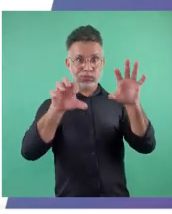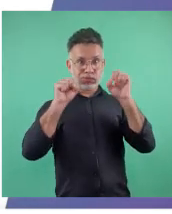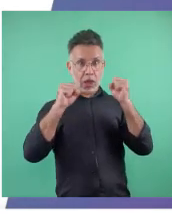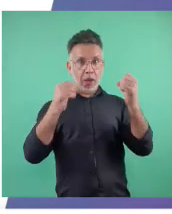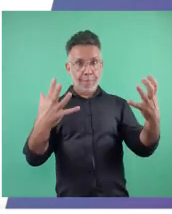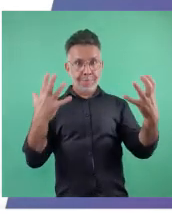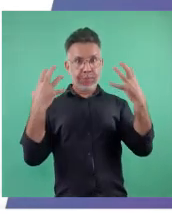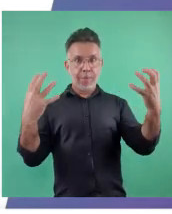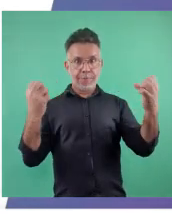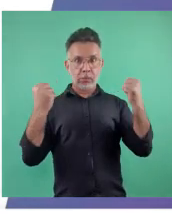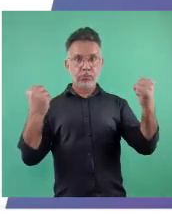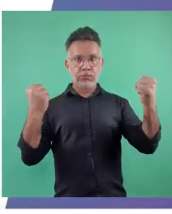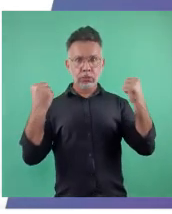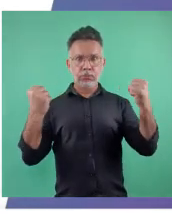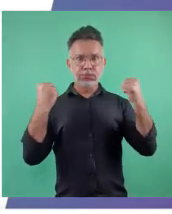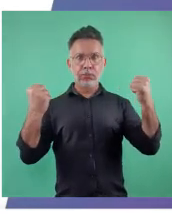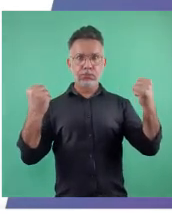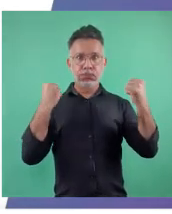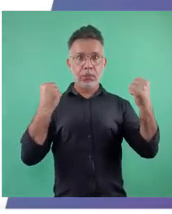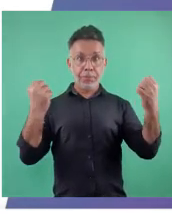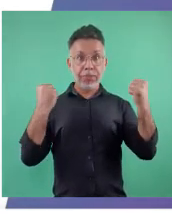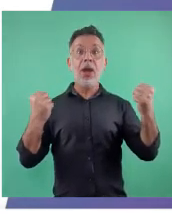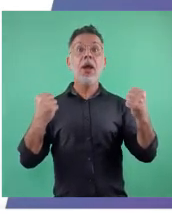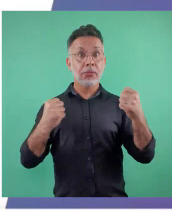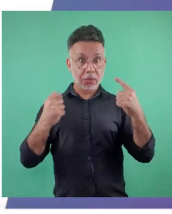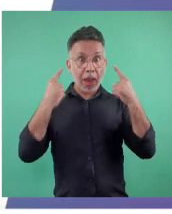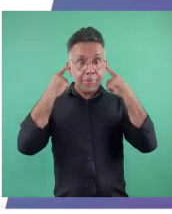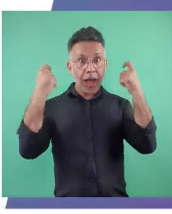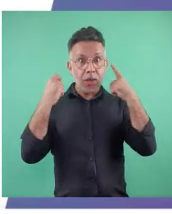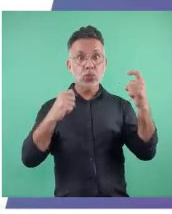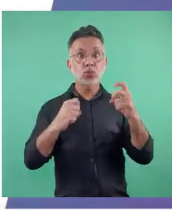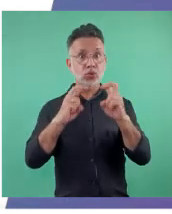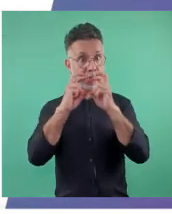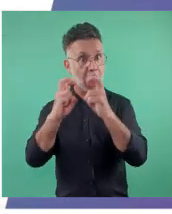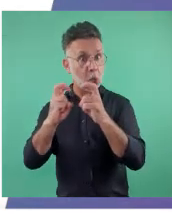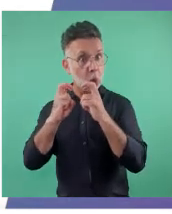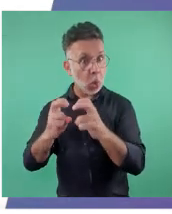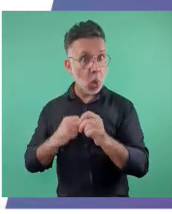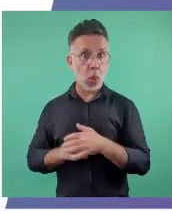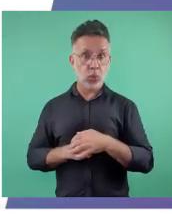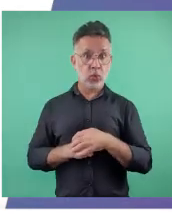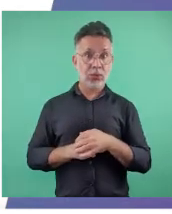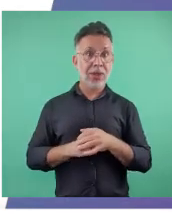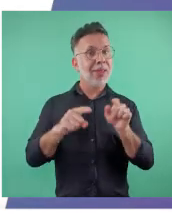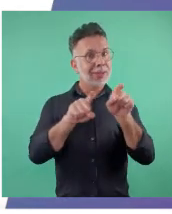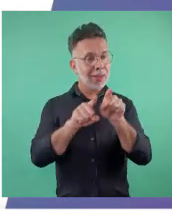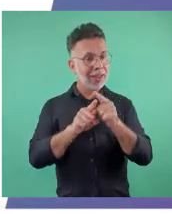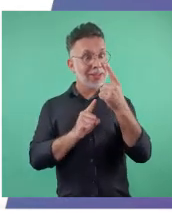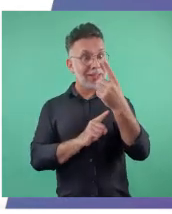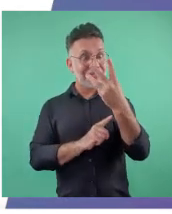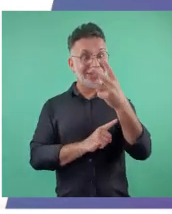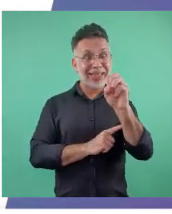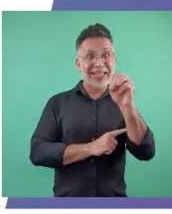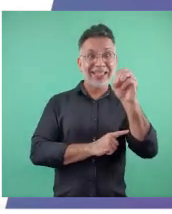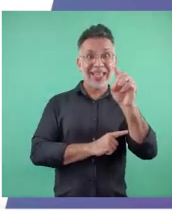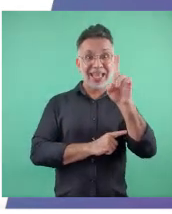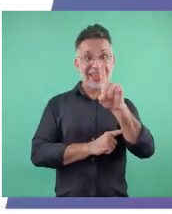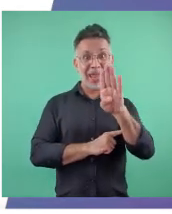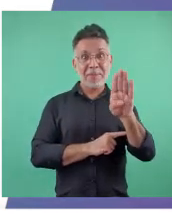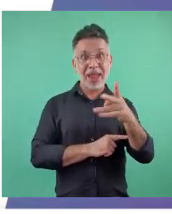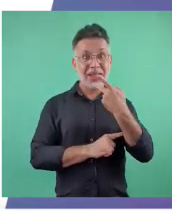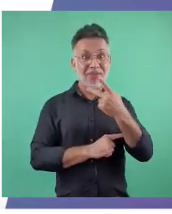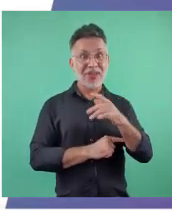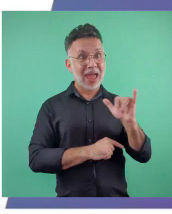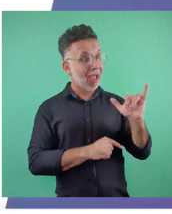que leva para o público, fica extremamente alto. A gente está falando de barulho de metrô, 130 dB,